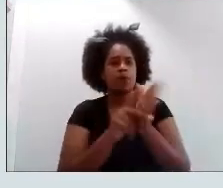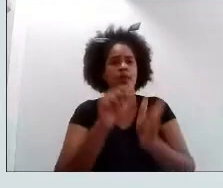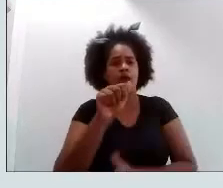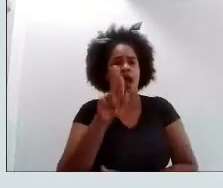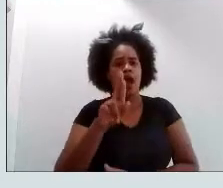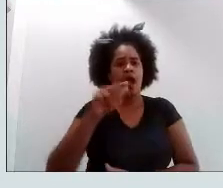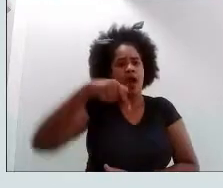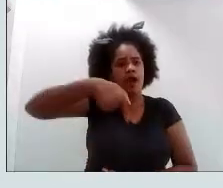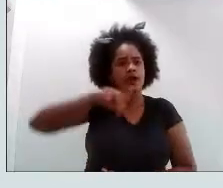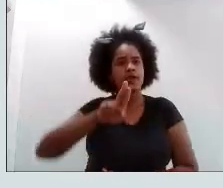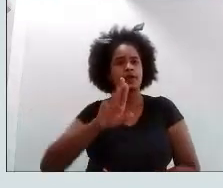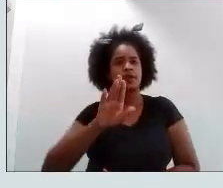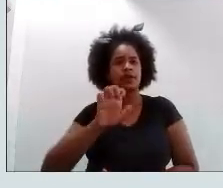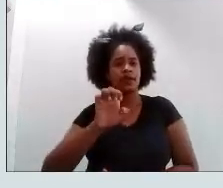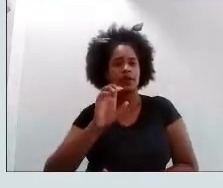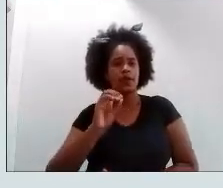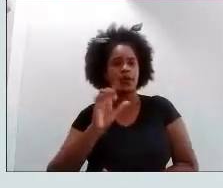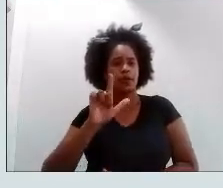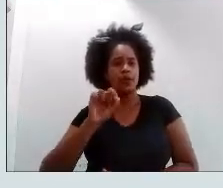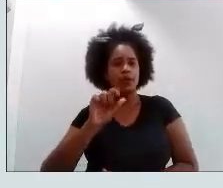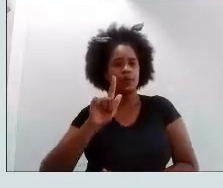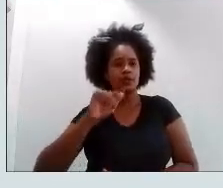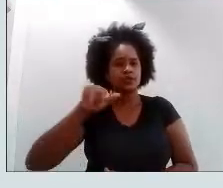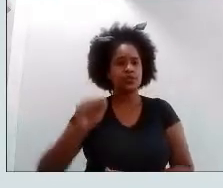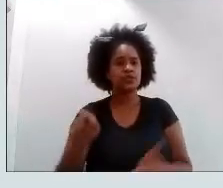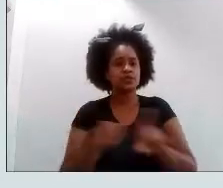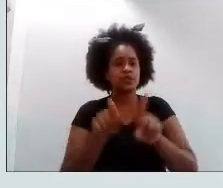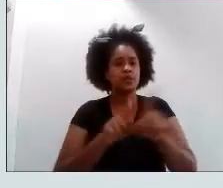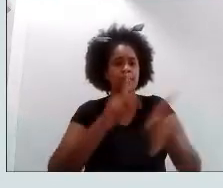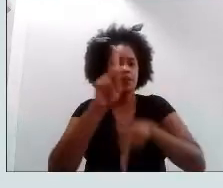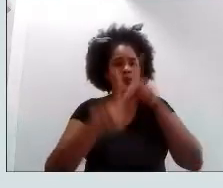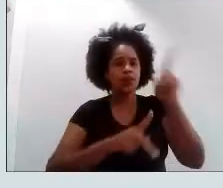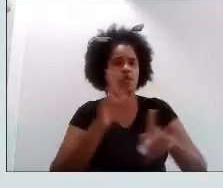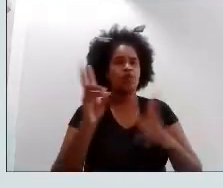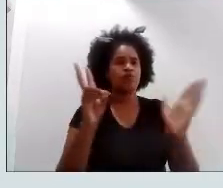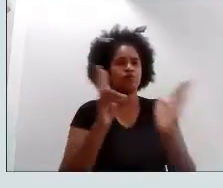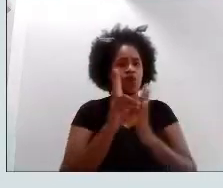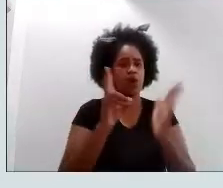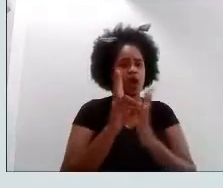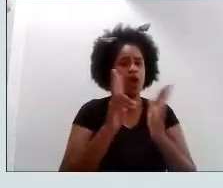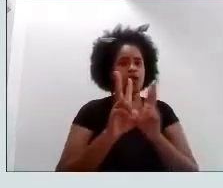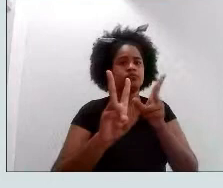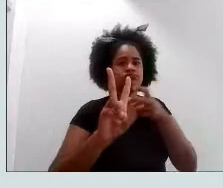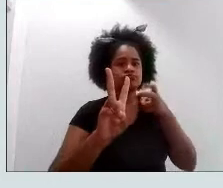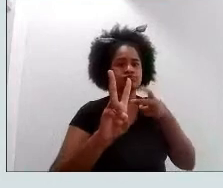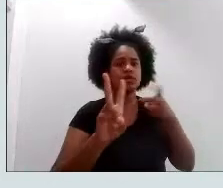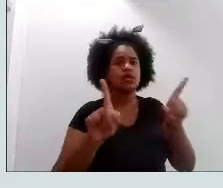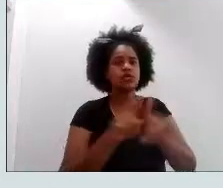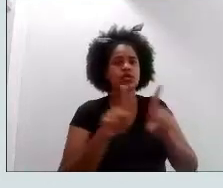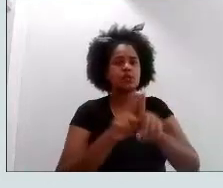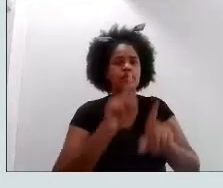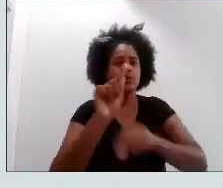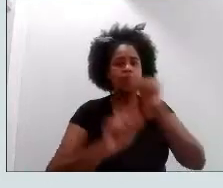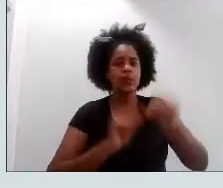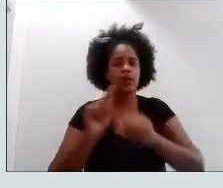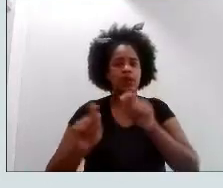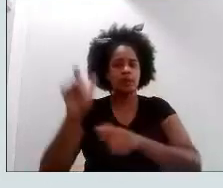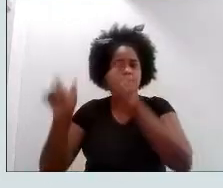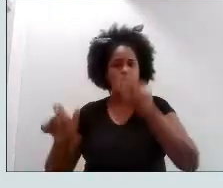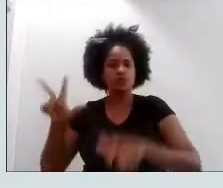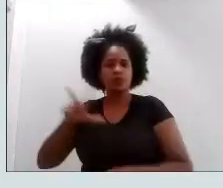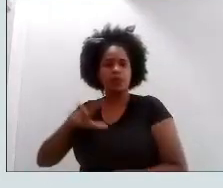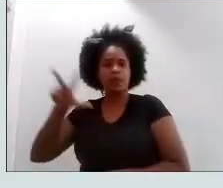um pouco também sobre os povos indígenas aqui do Brasil, a chegada dos portugueses e os primeiros anos